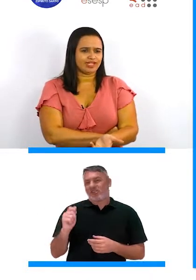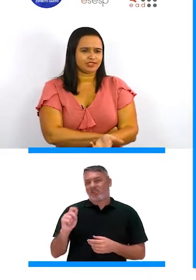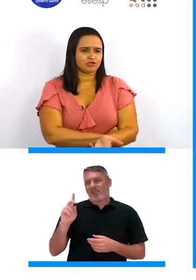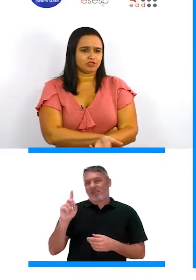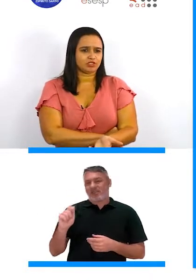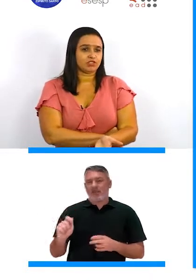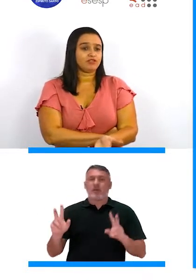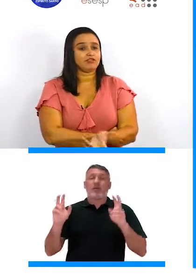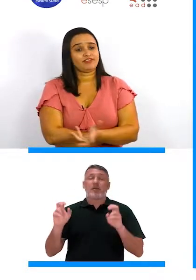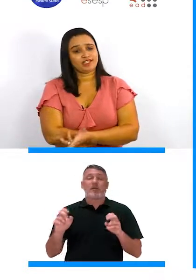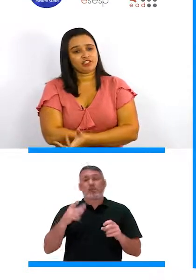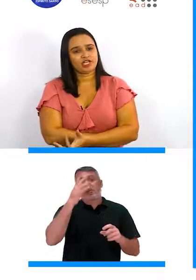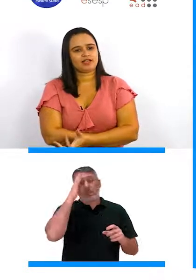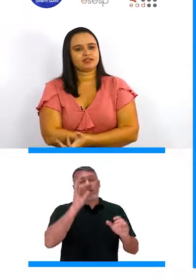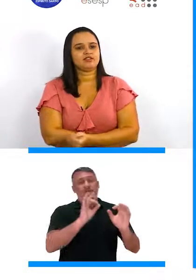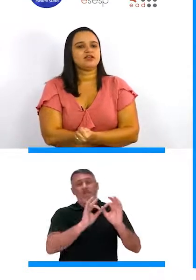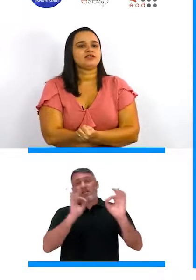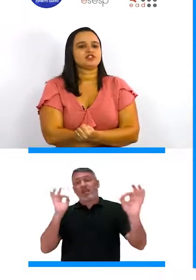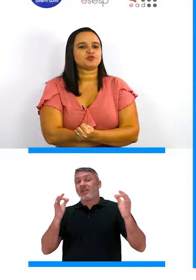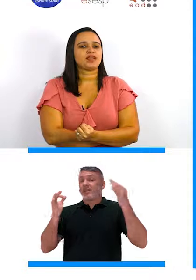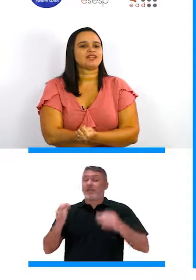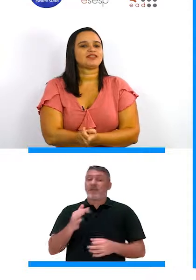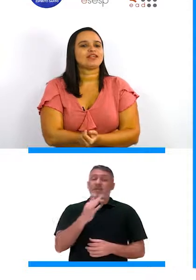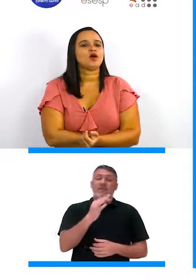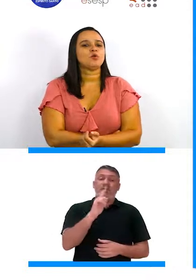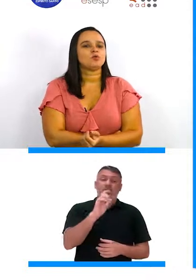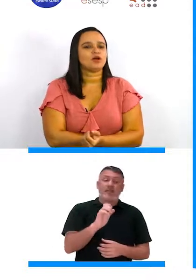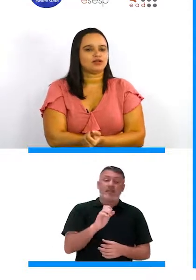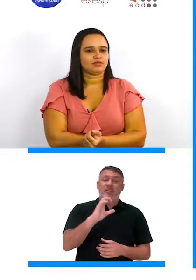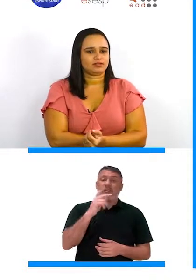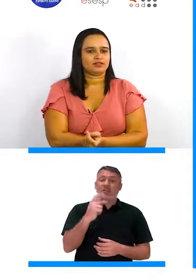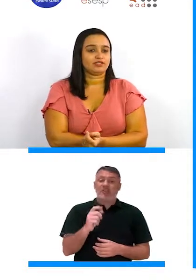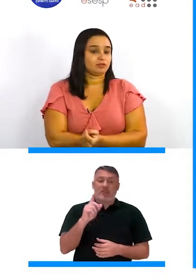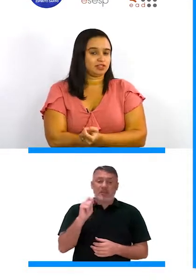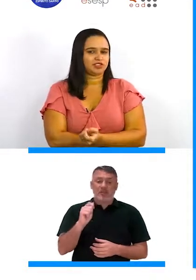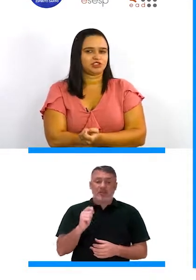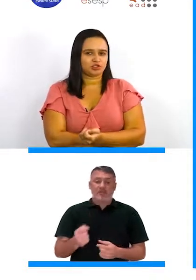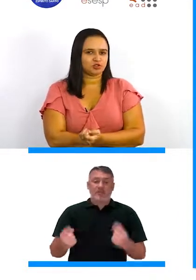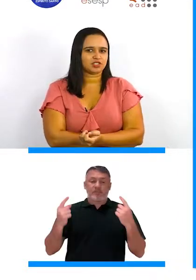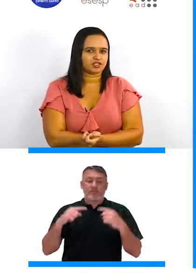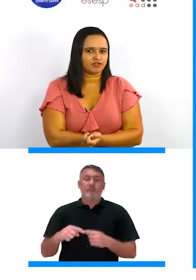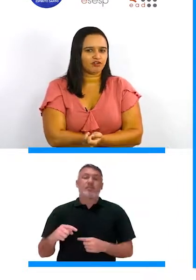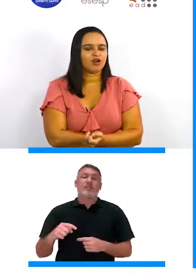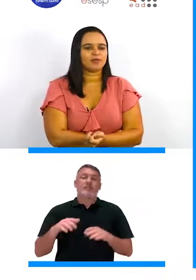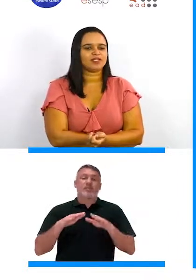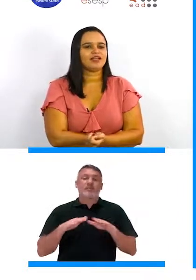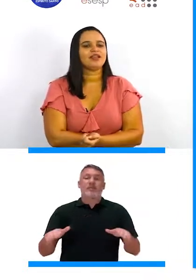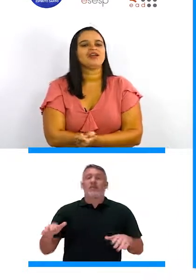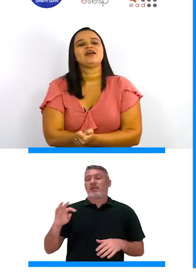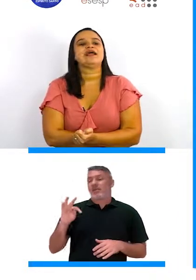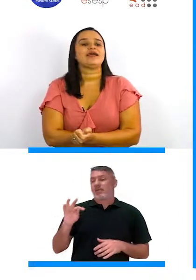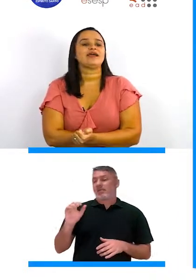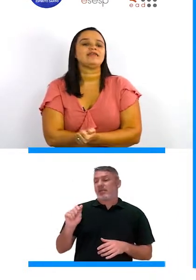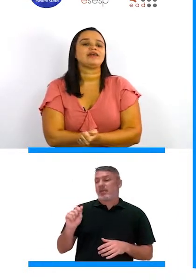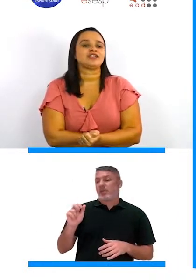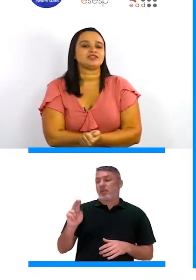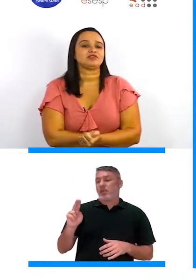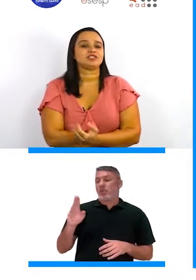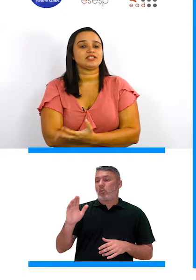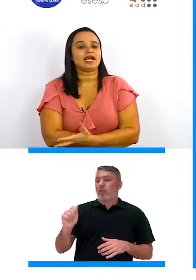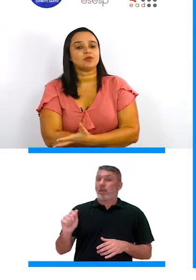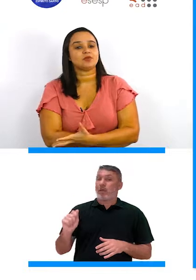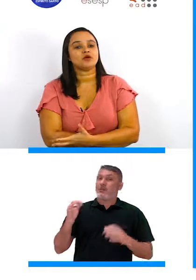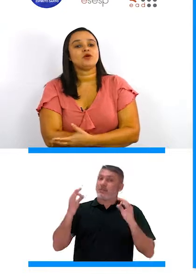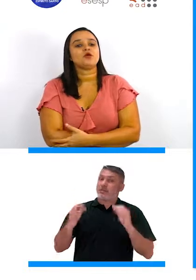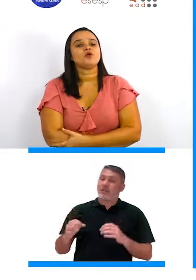é variação de flechada. Se a gente pegar tábua, que muita gente usa essa forma, né? É variação